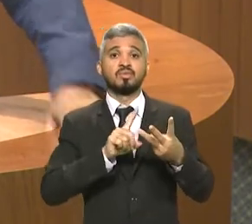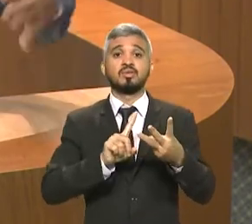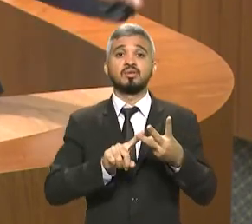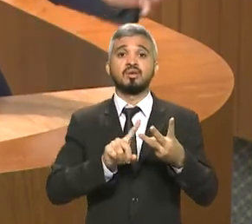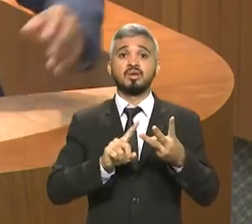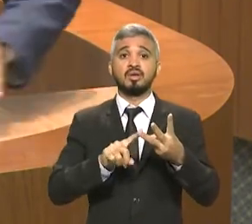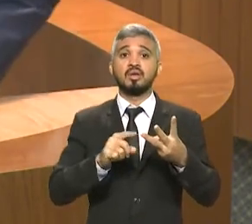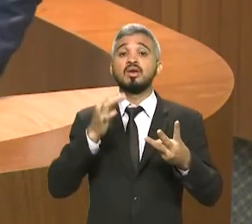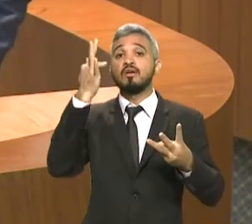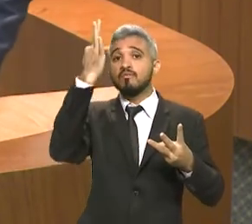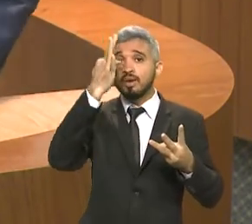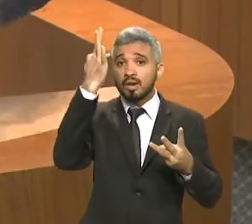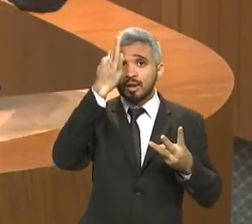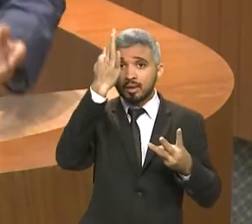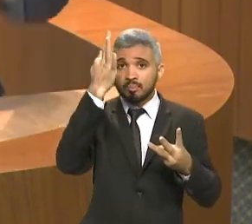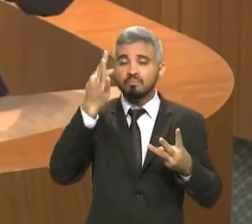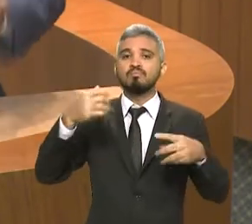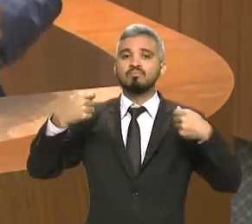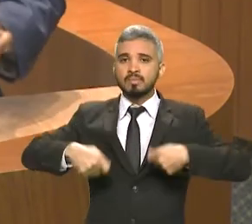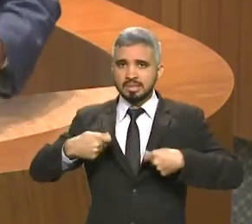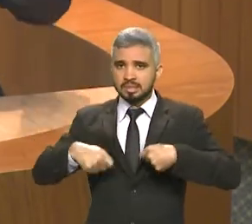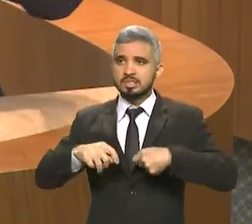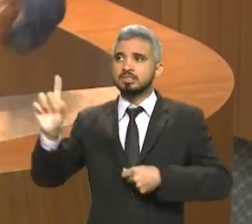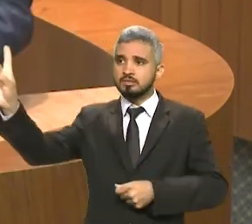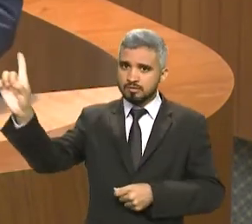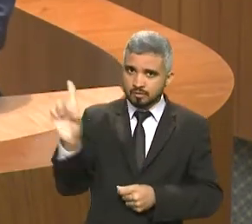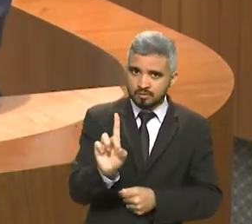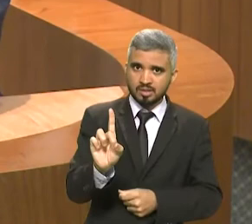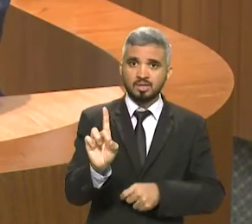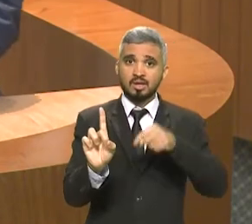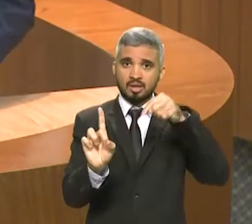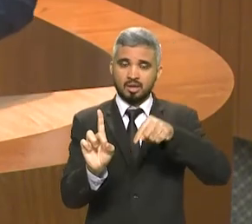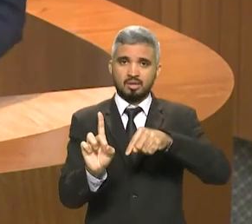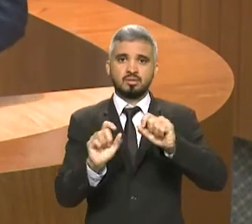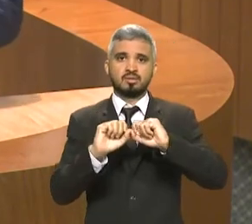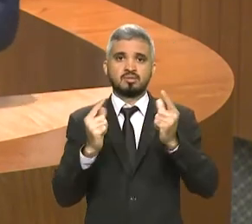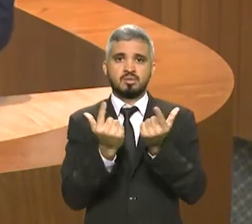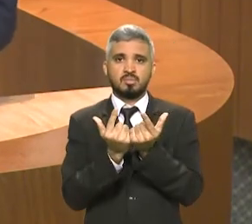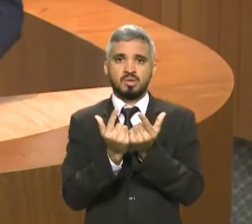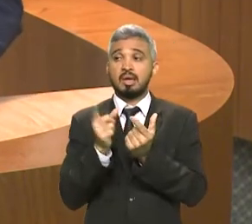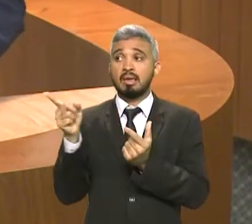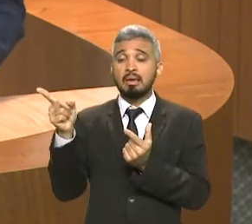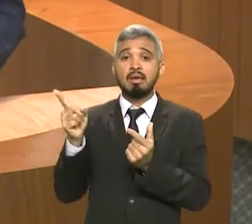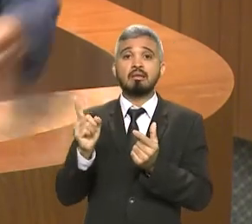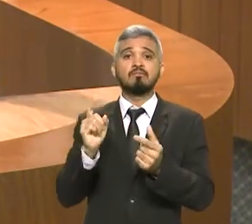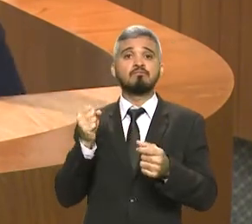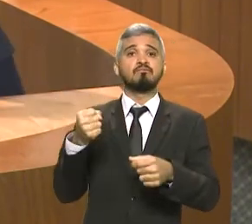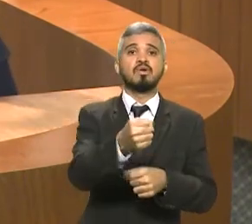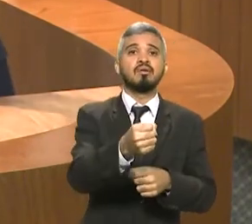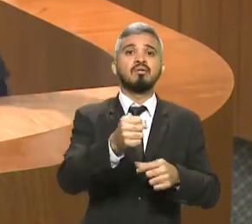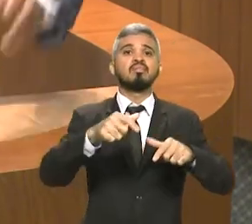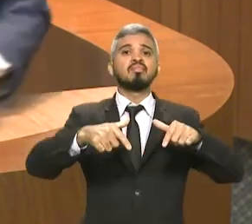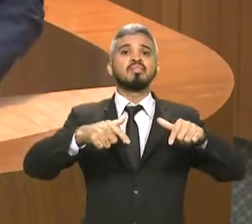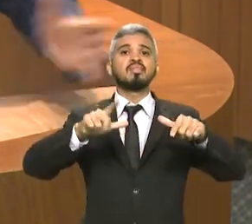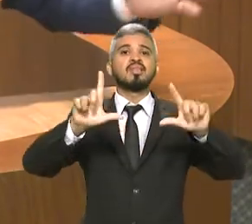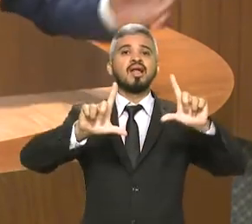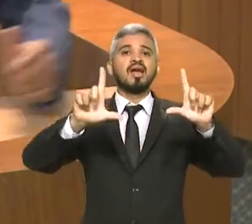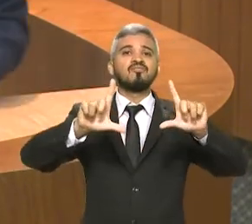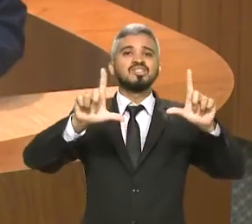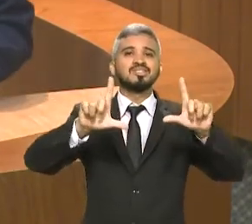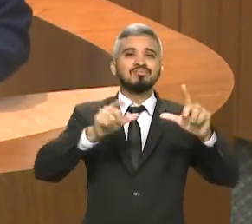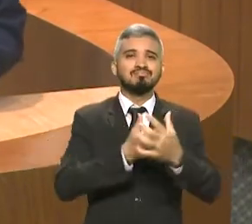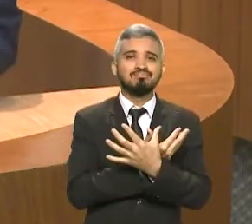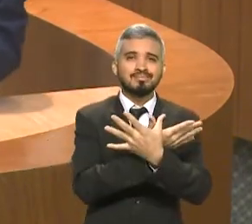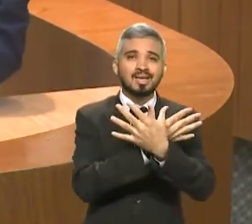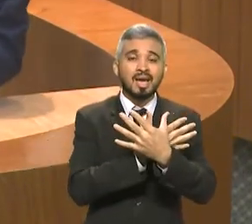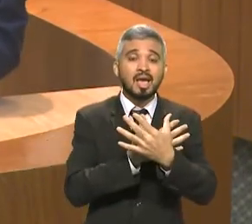Assembleia Legislativa se explicar por que, que ele foi para Mirante, afiliado à Rede Globo, dizer que o piso do professor do Maranhão é de R$